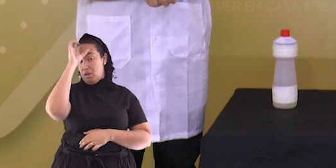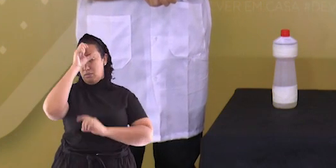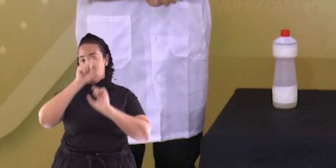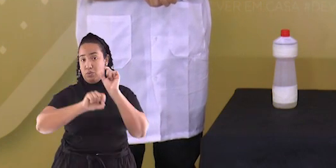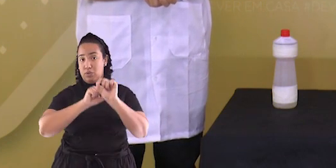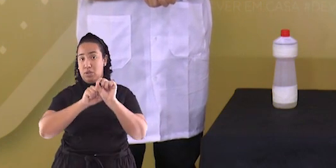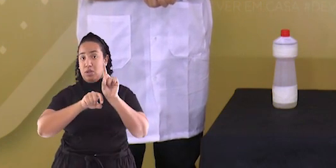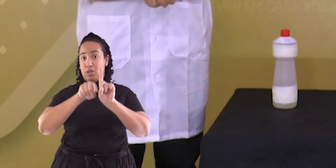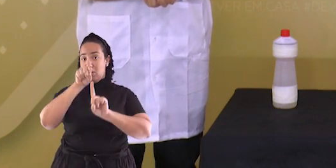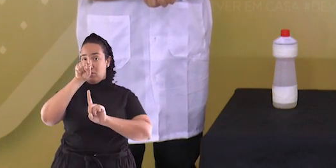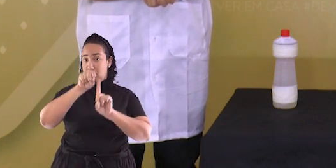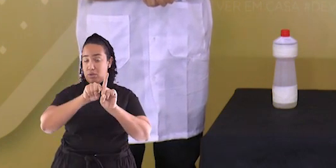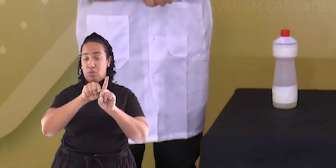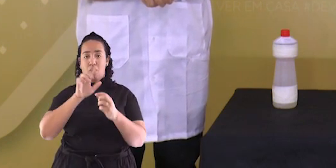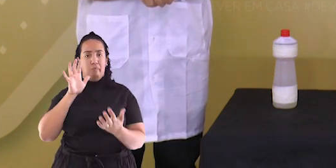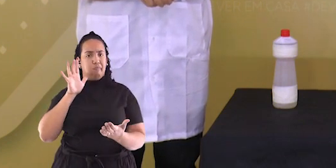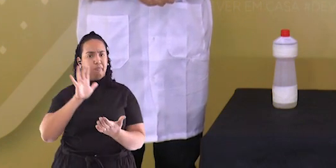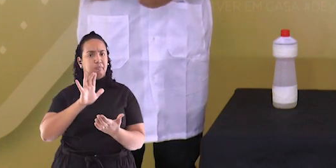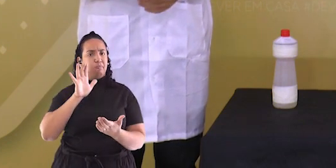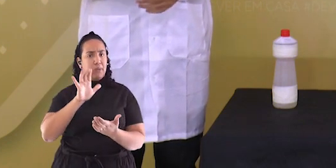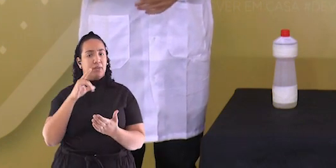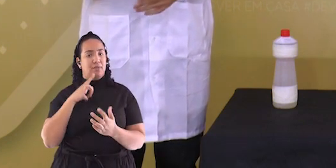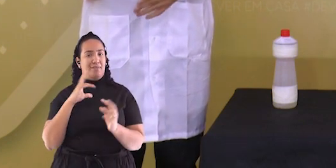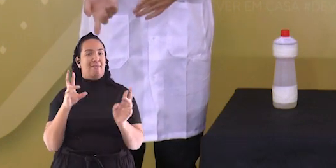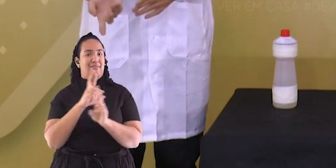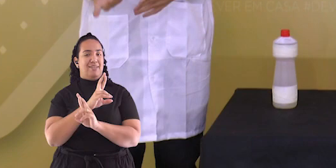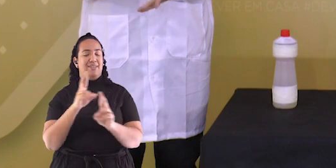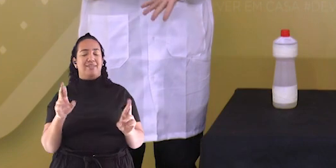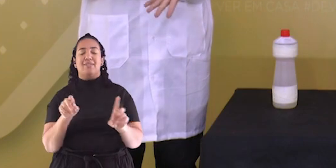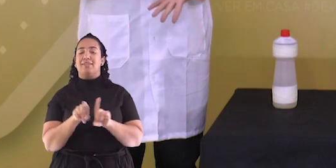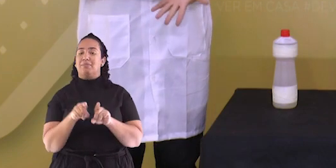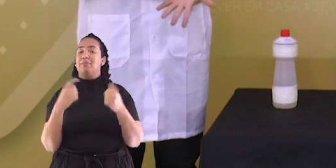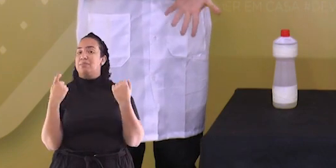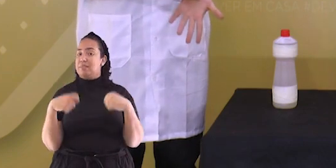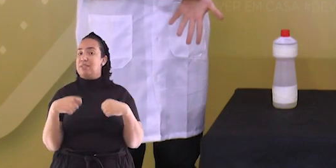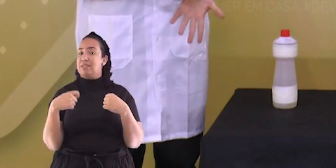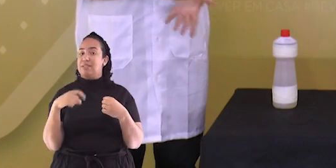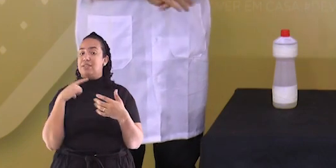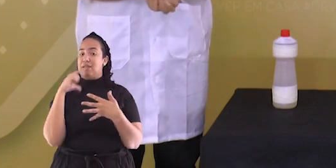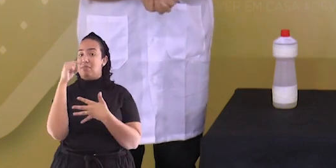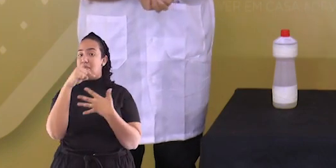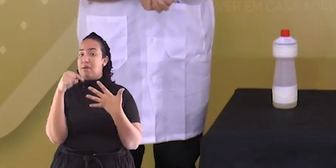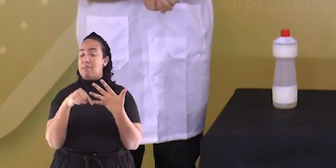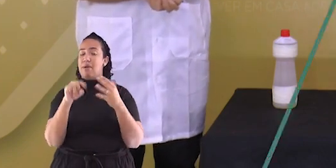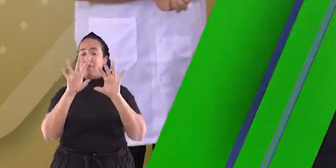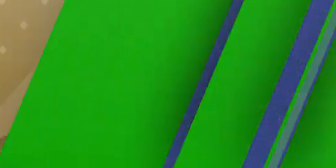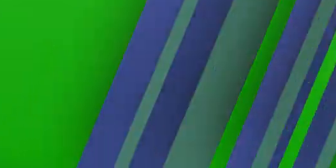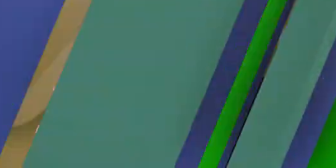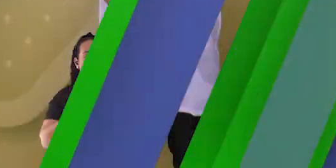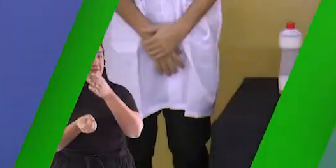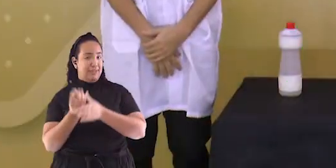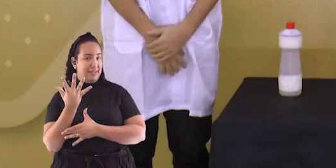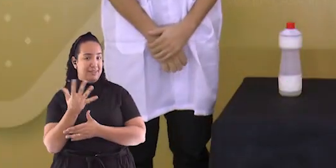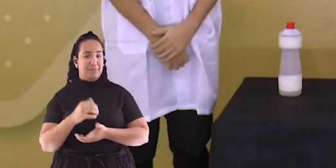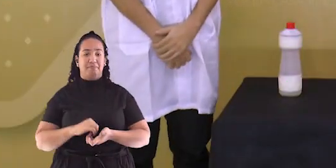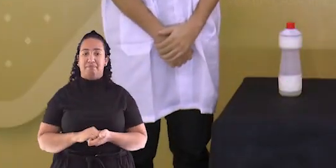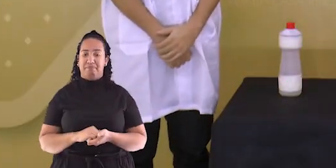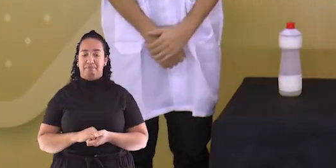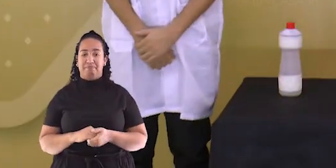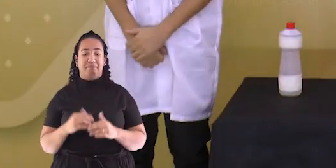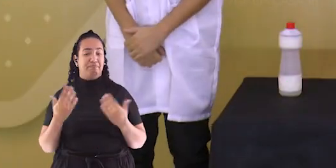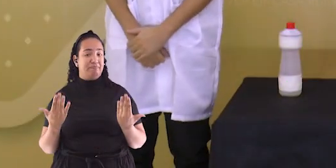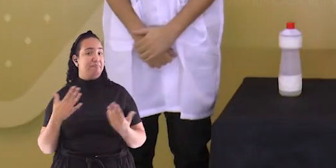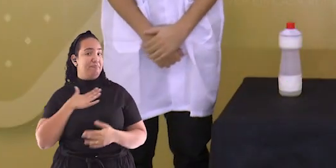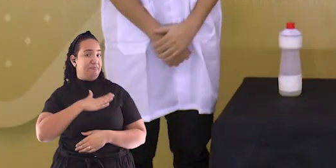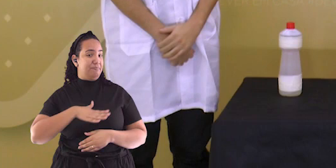e a pressão se relacionam entre si. E existem condições necessárias para a formação de nuvens. Pois é, gente. E aí, curtiu a